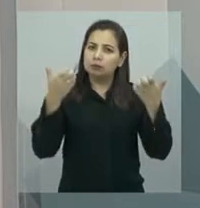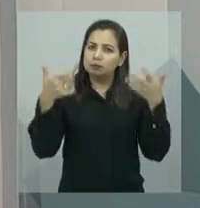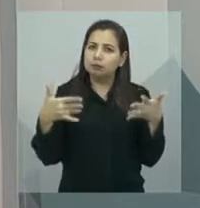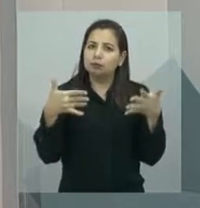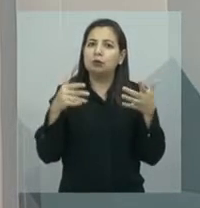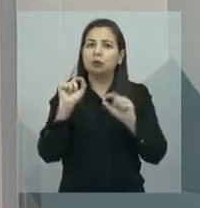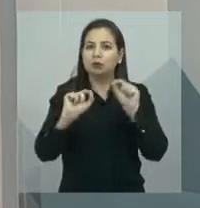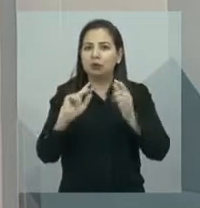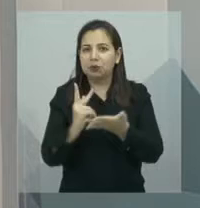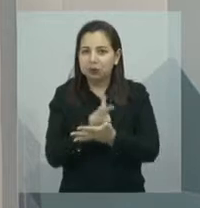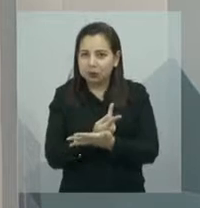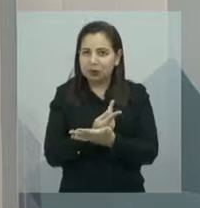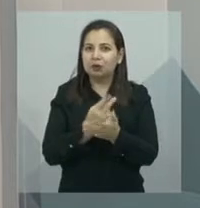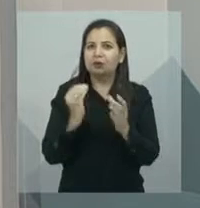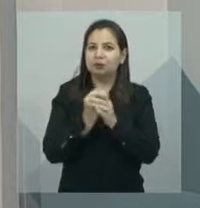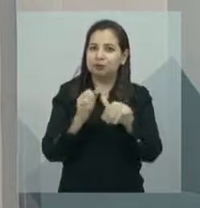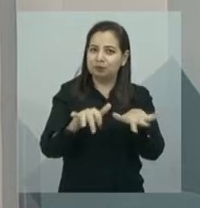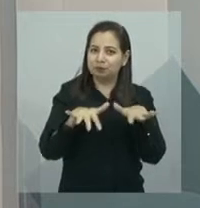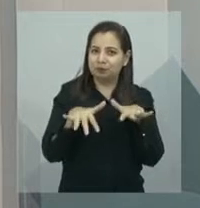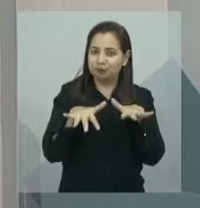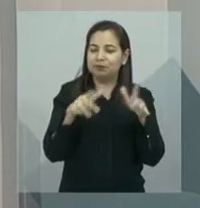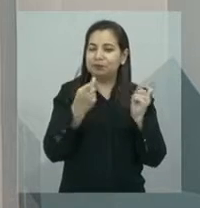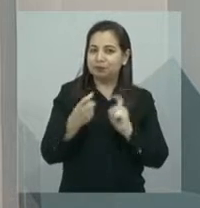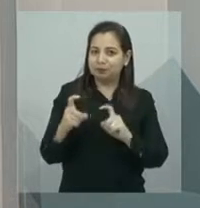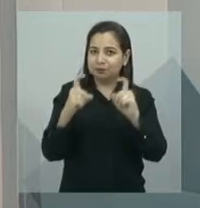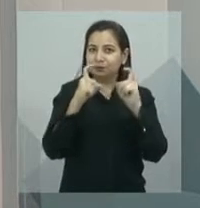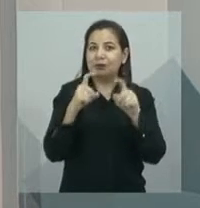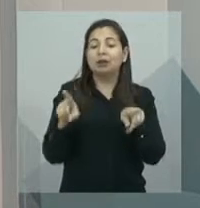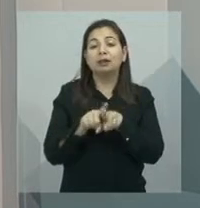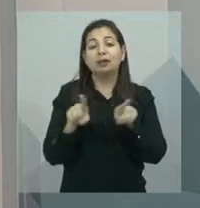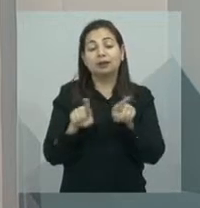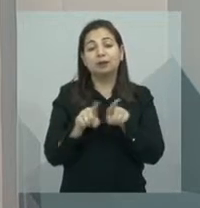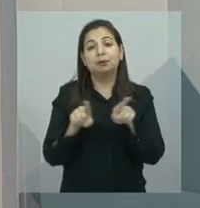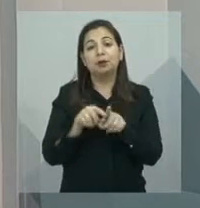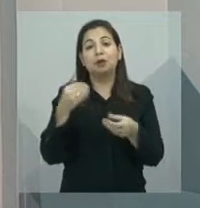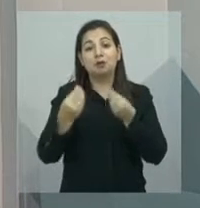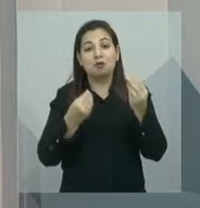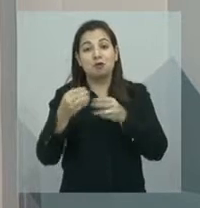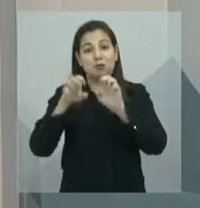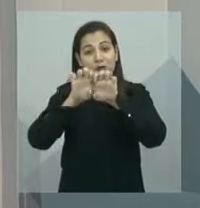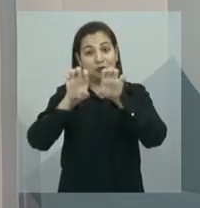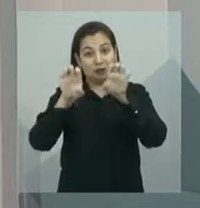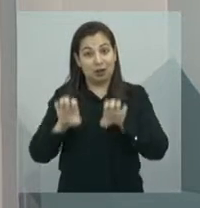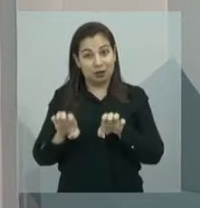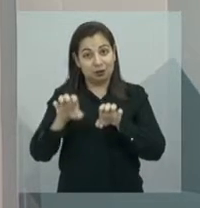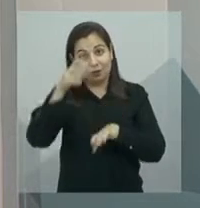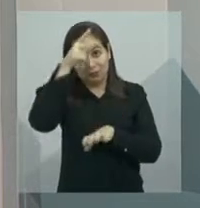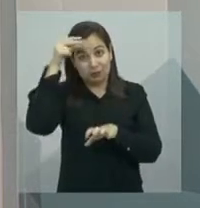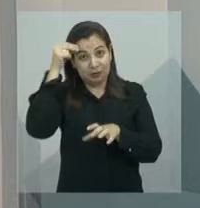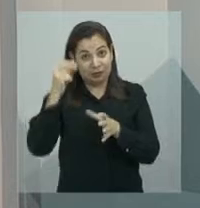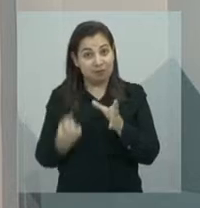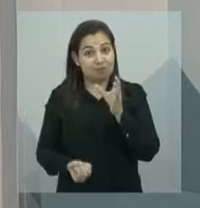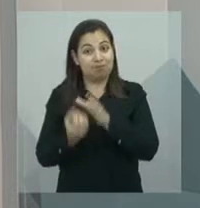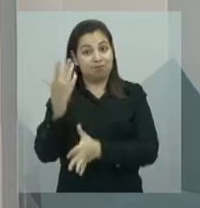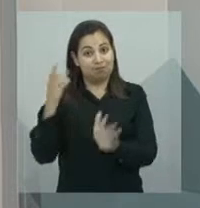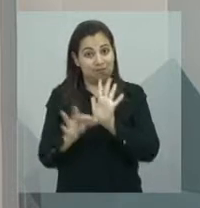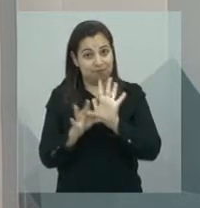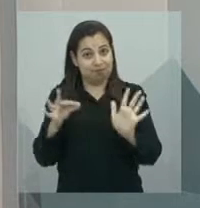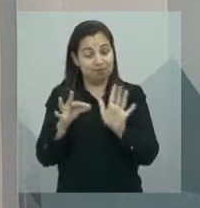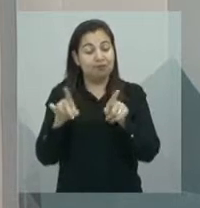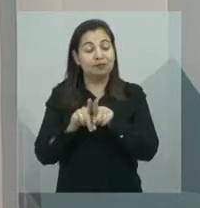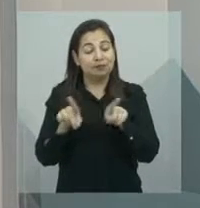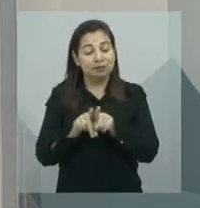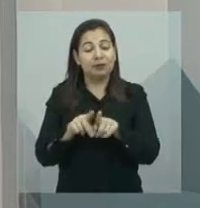durante a audiência pública e dar pormenores deste Estatuto Municipal, nós estamos recebendo aqui na TV